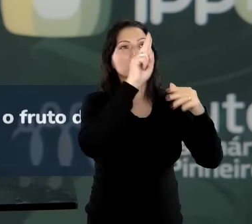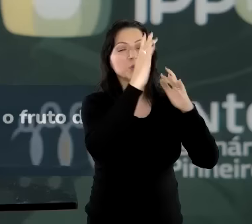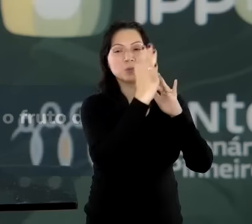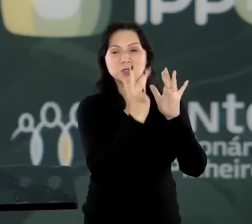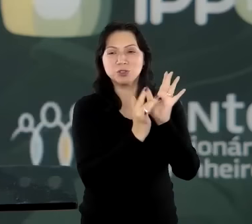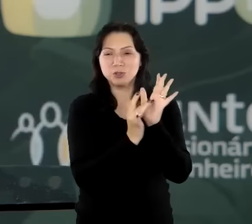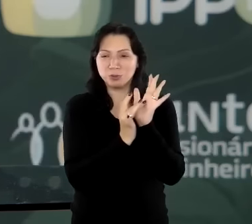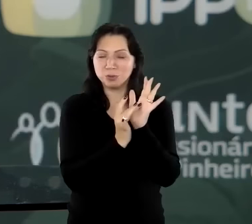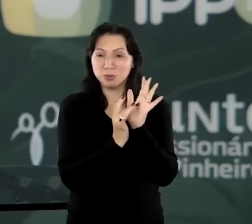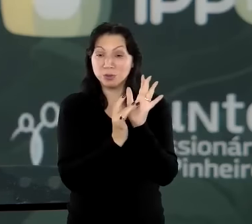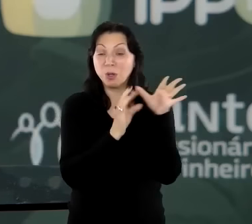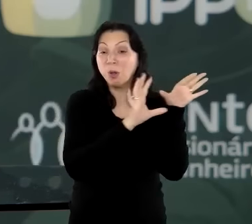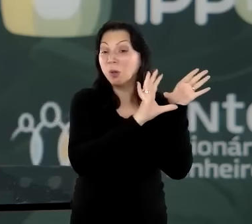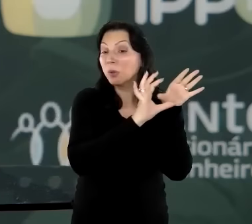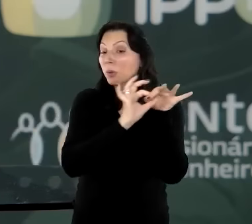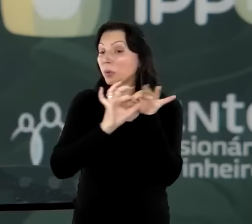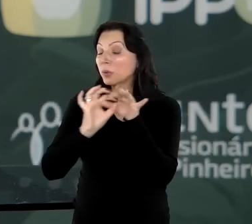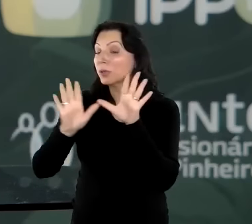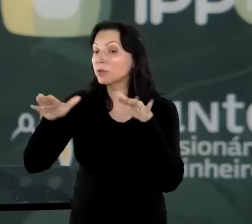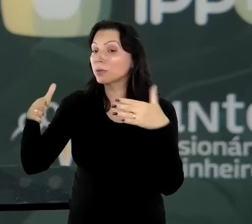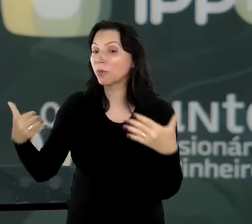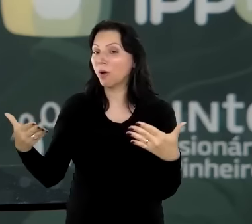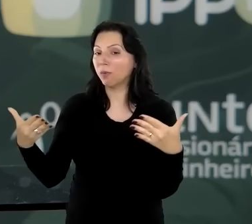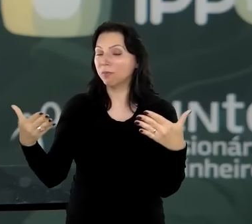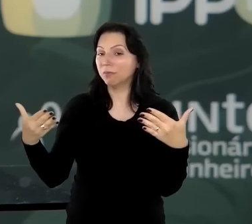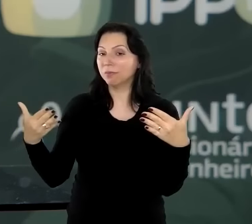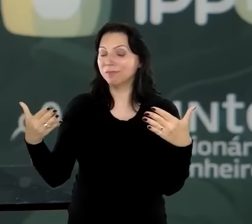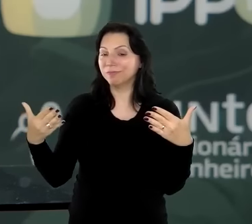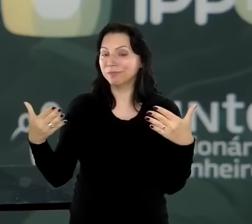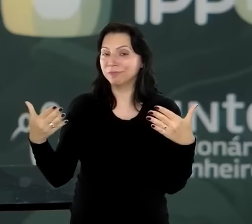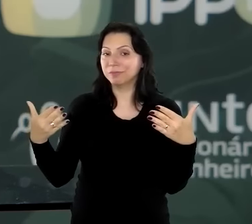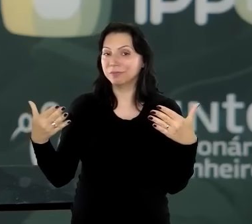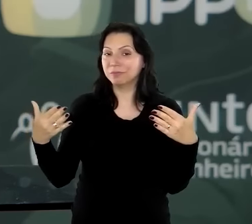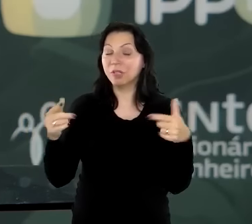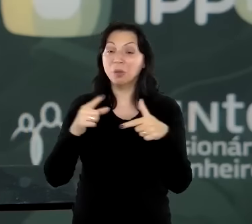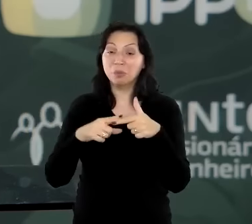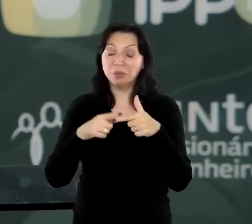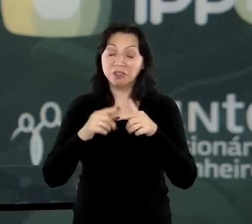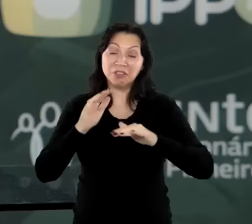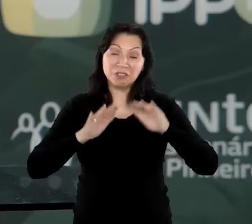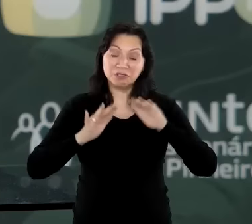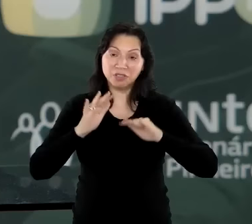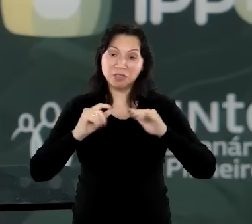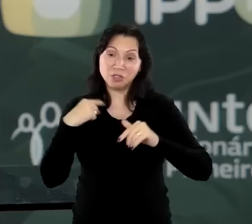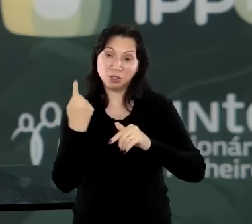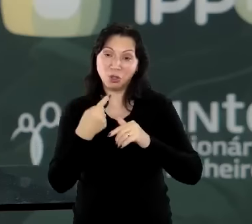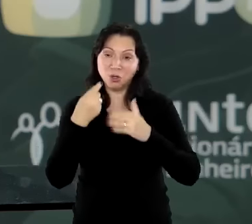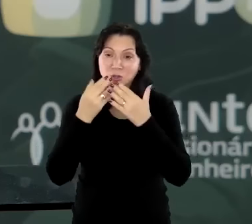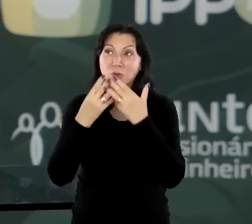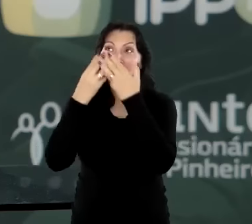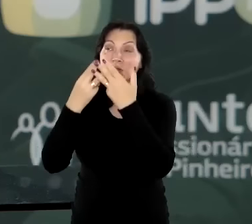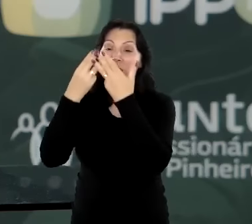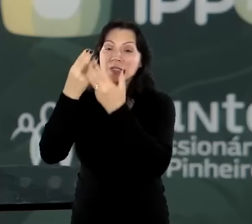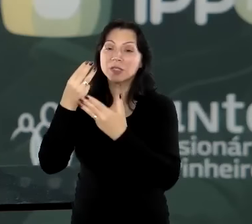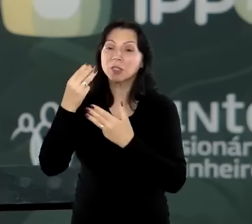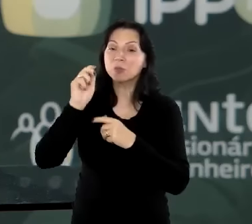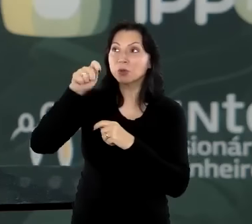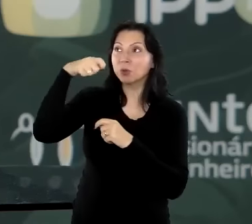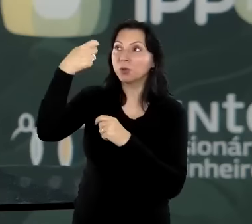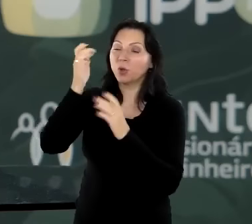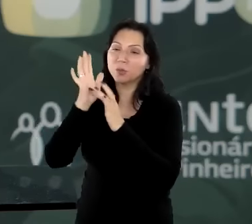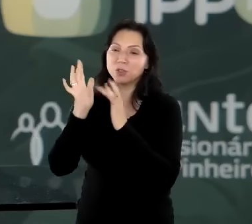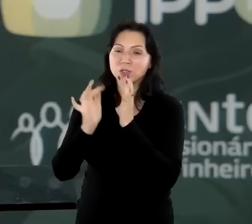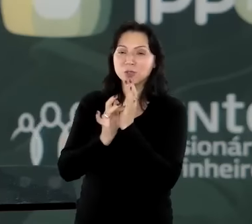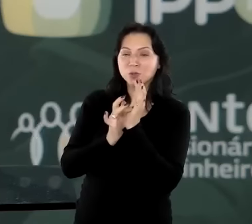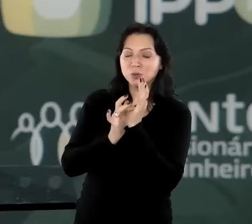que contexto? Em que circunstância? Porque às vezes, meus irmãos, nós confessamos o nome de Jesus num